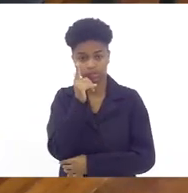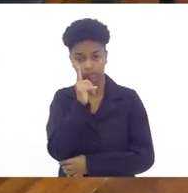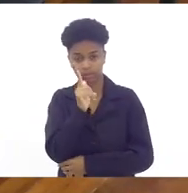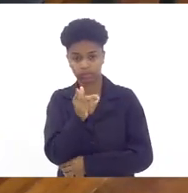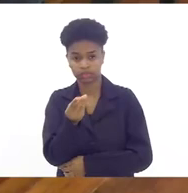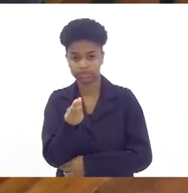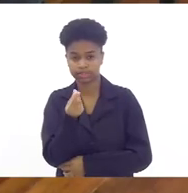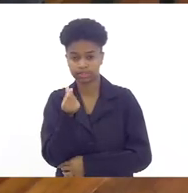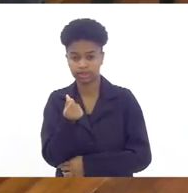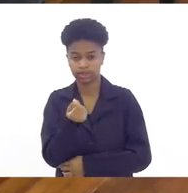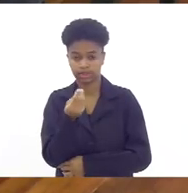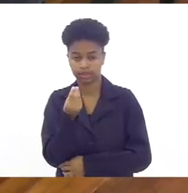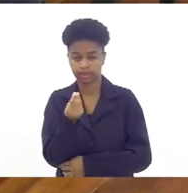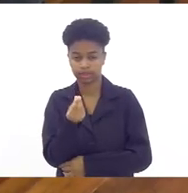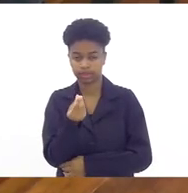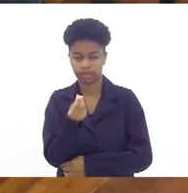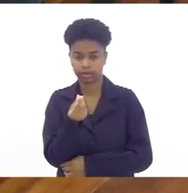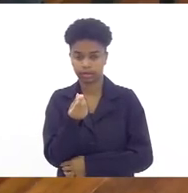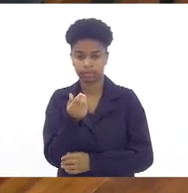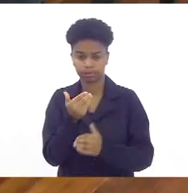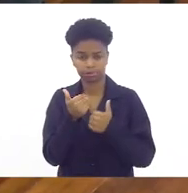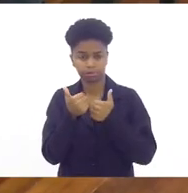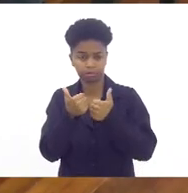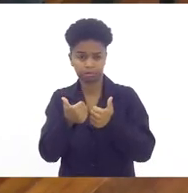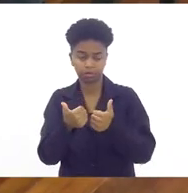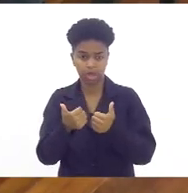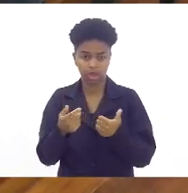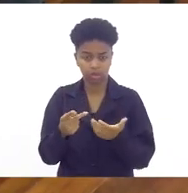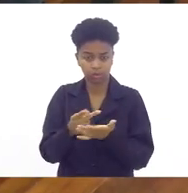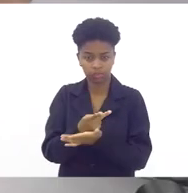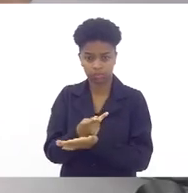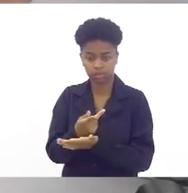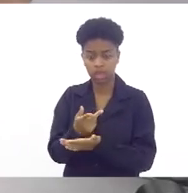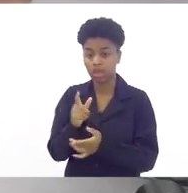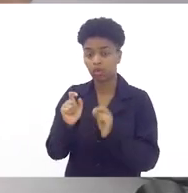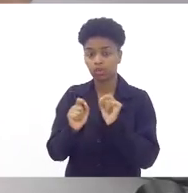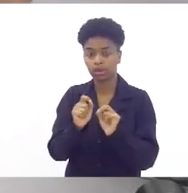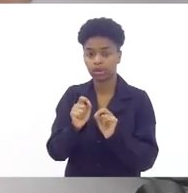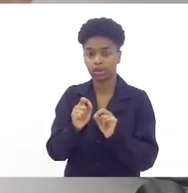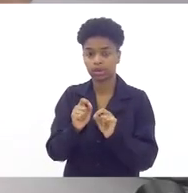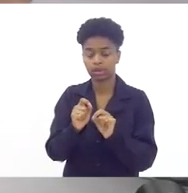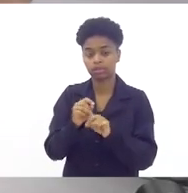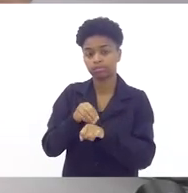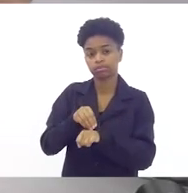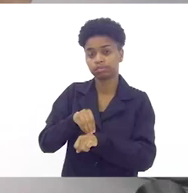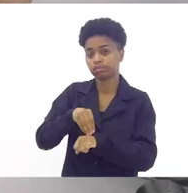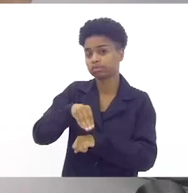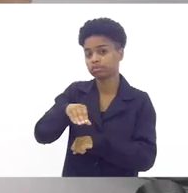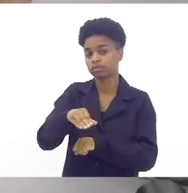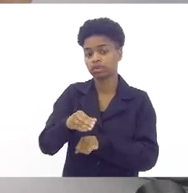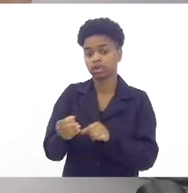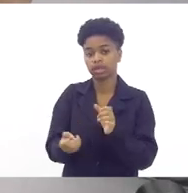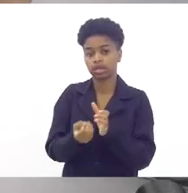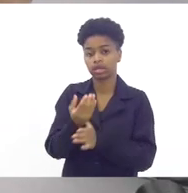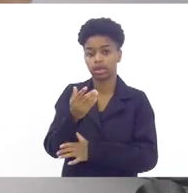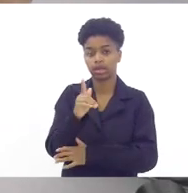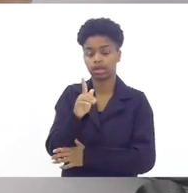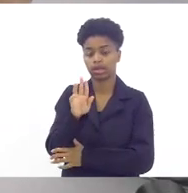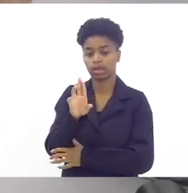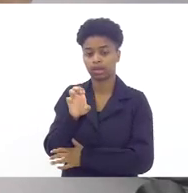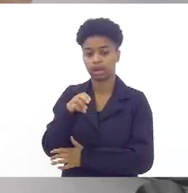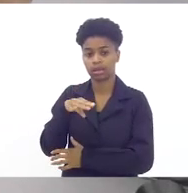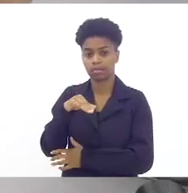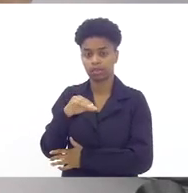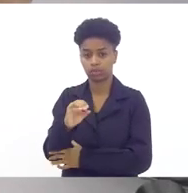seja orgânico efetivo é a notificação da implementação dos grãos estudantis dentro